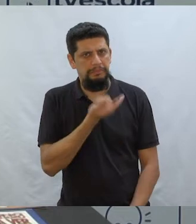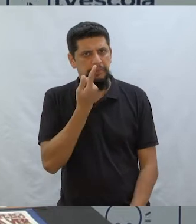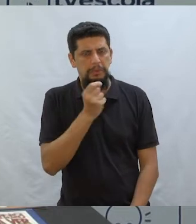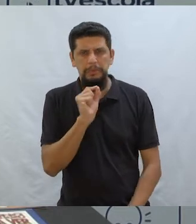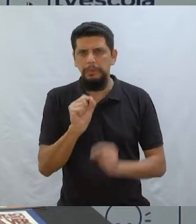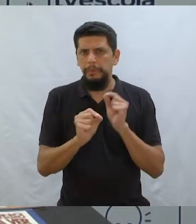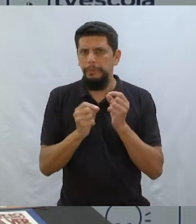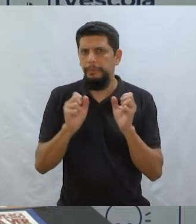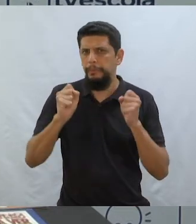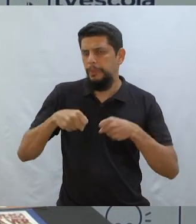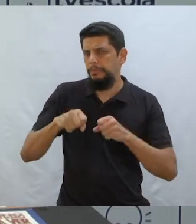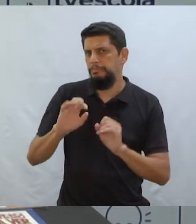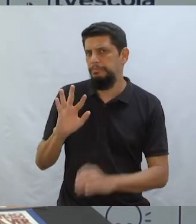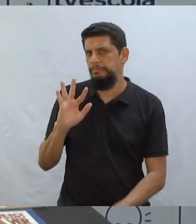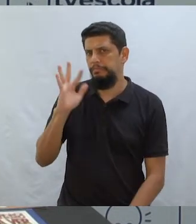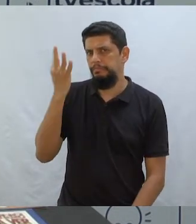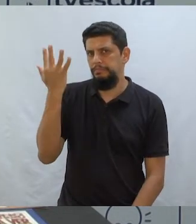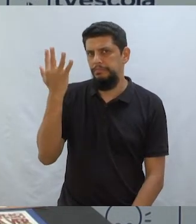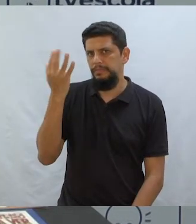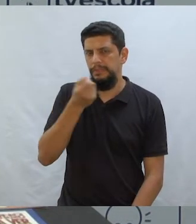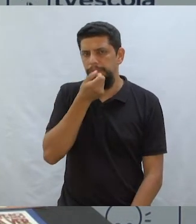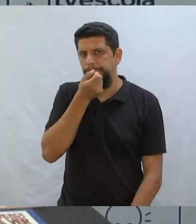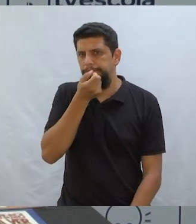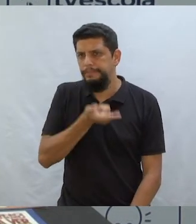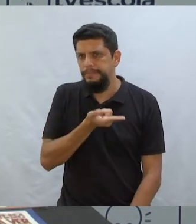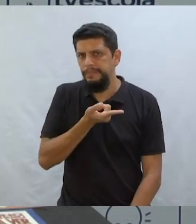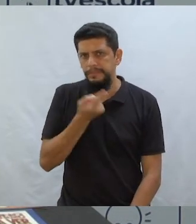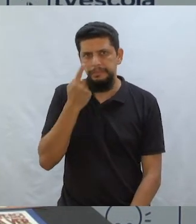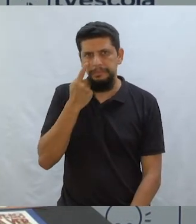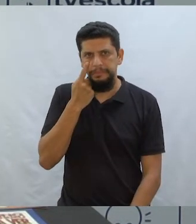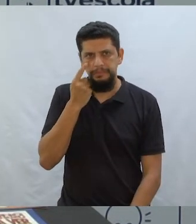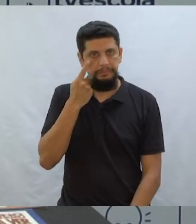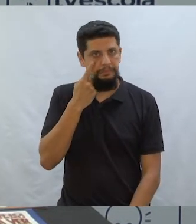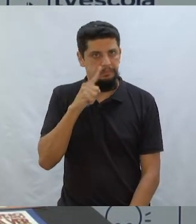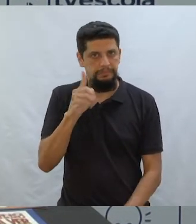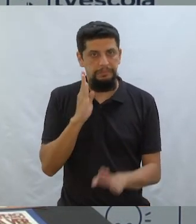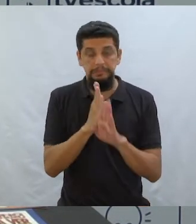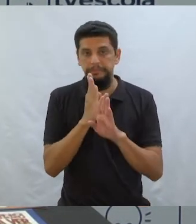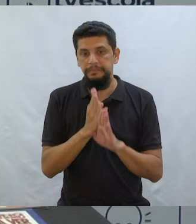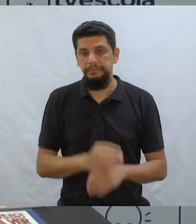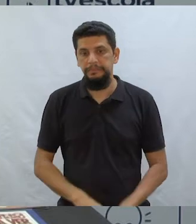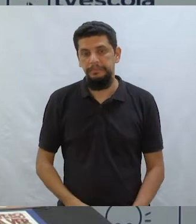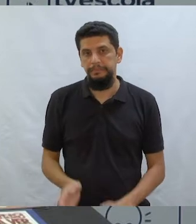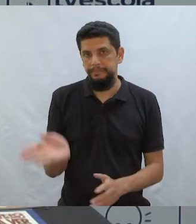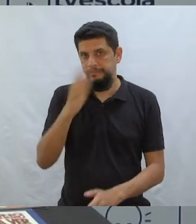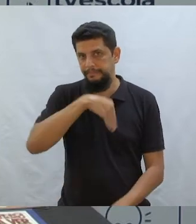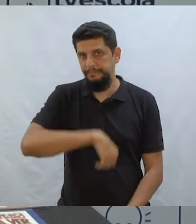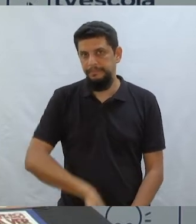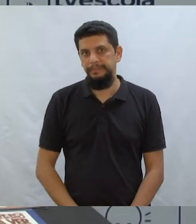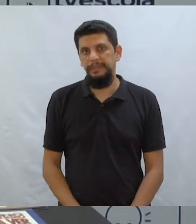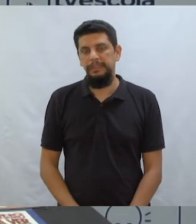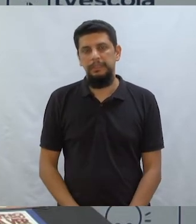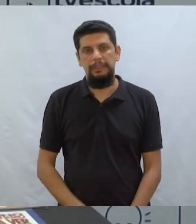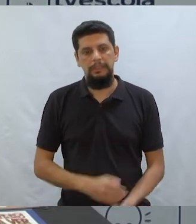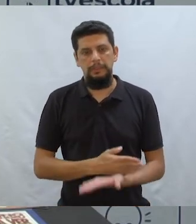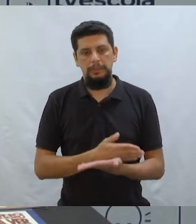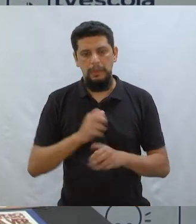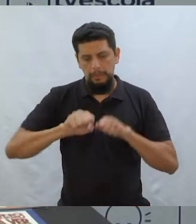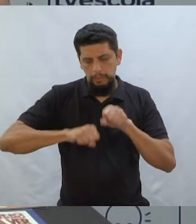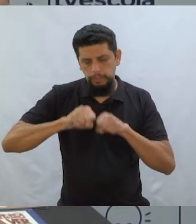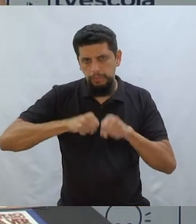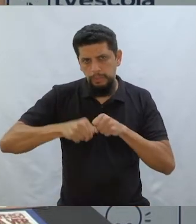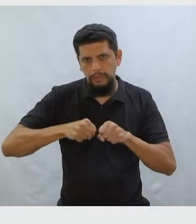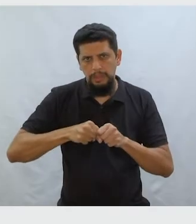engraçado o que poderia acontecer de engraçado vamos ver se a gente descobre Então vem junto